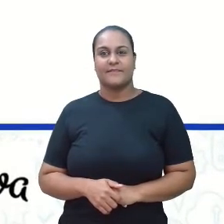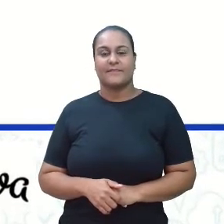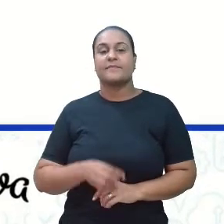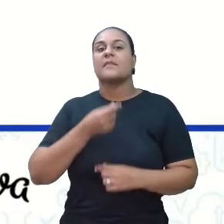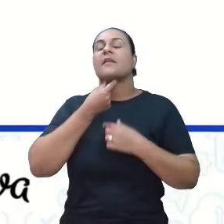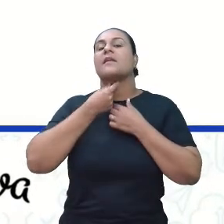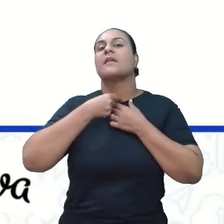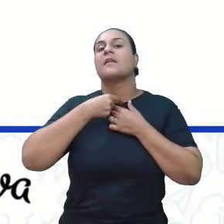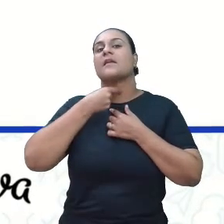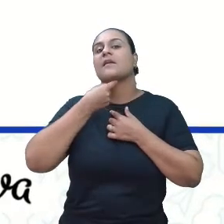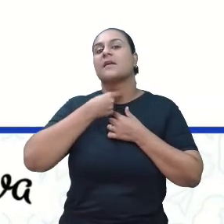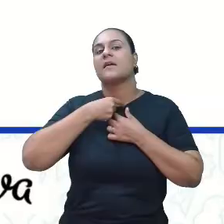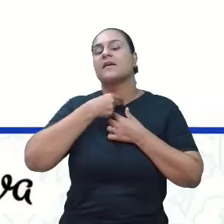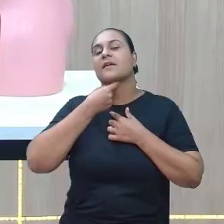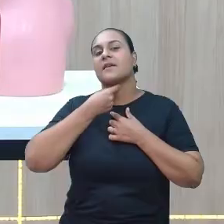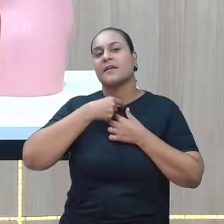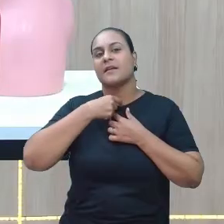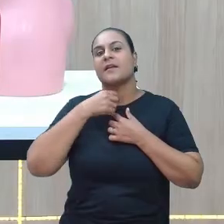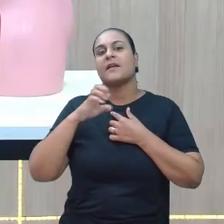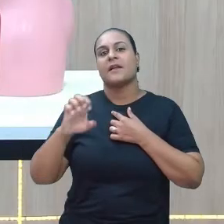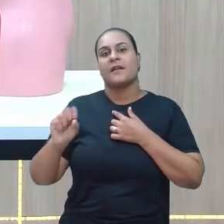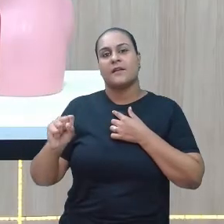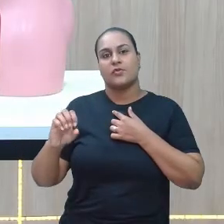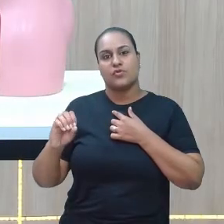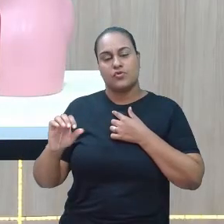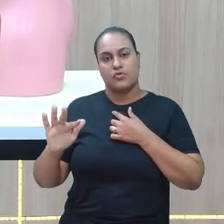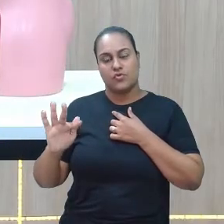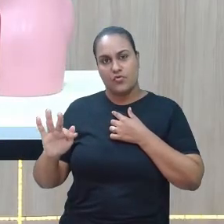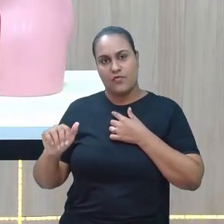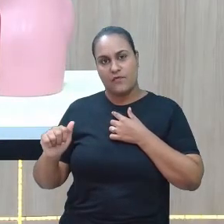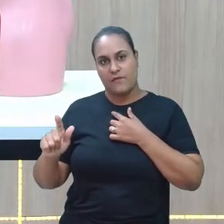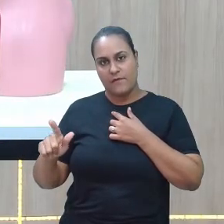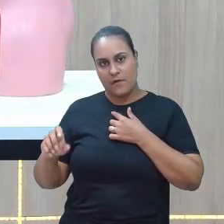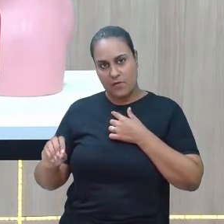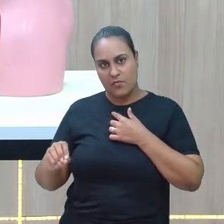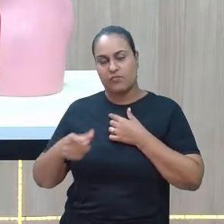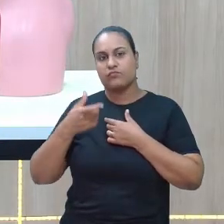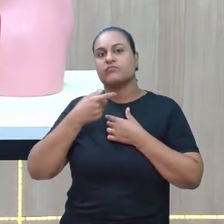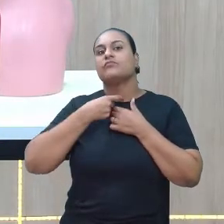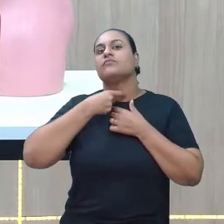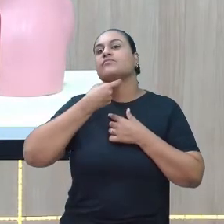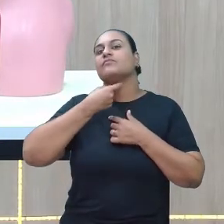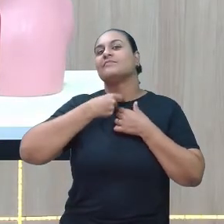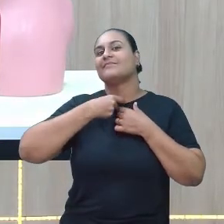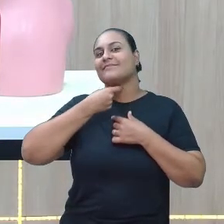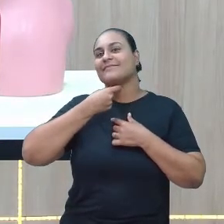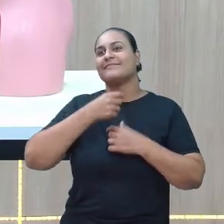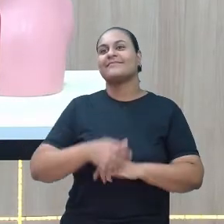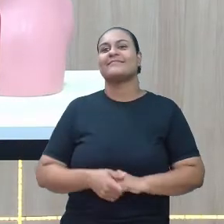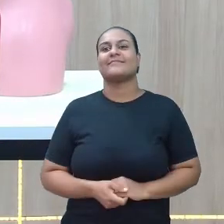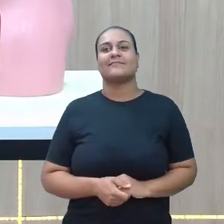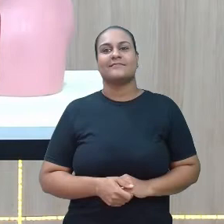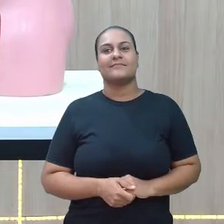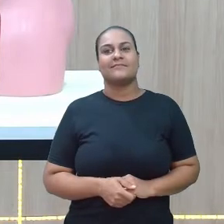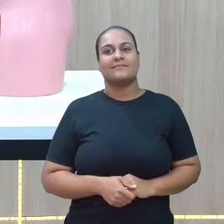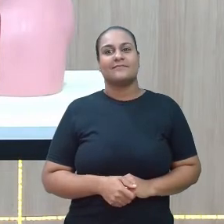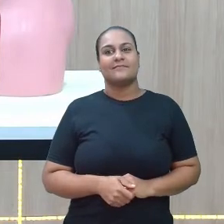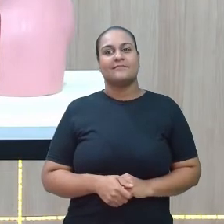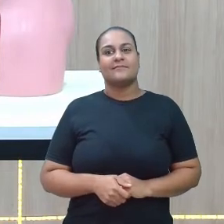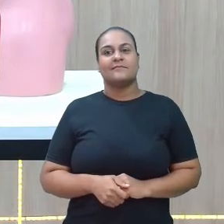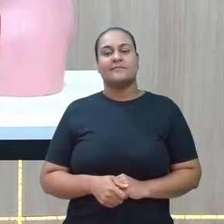Então, o esôfago, né? O esôfago, ele está localizado entre a traqueia e a coluna.